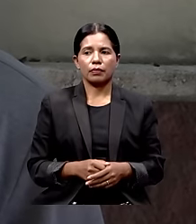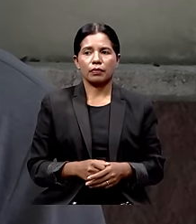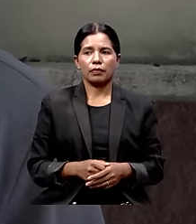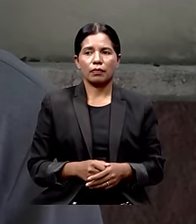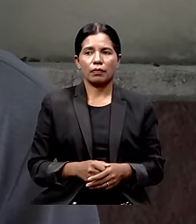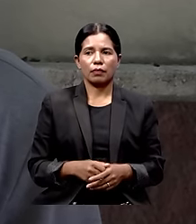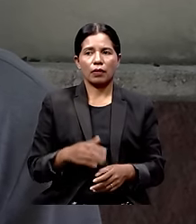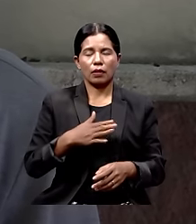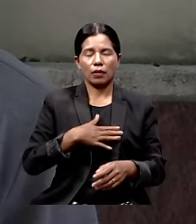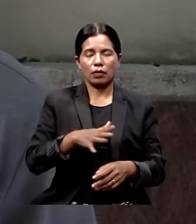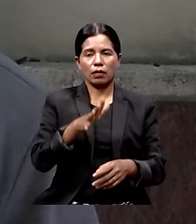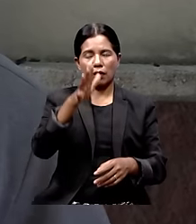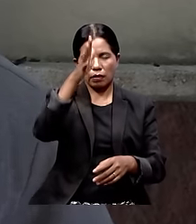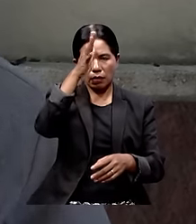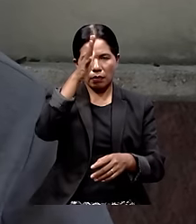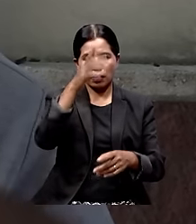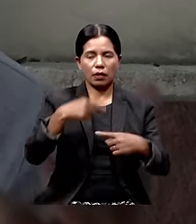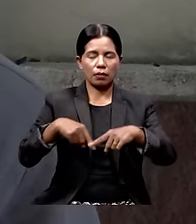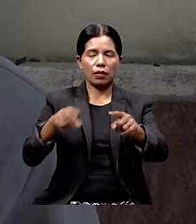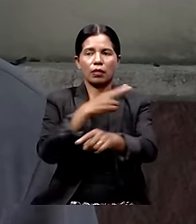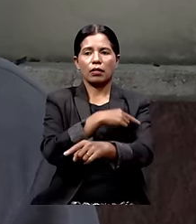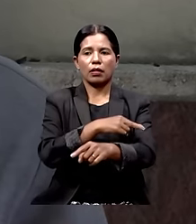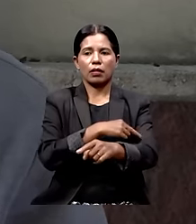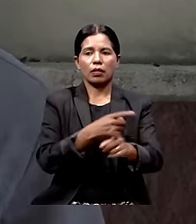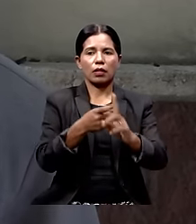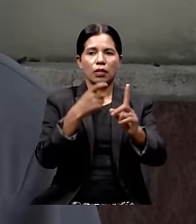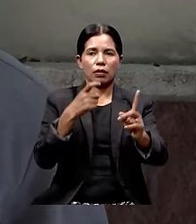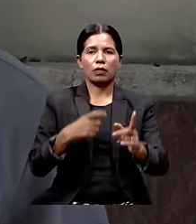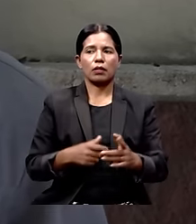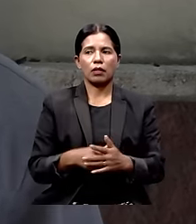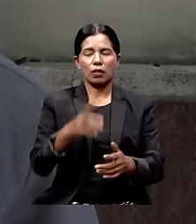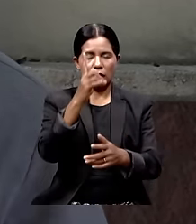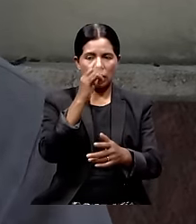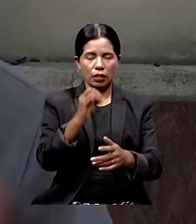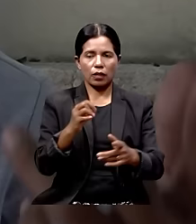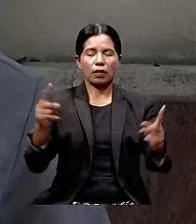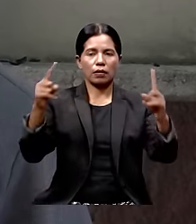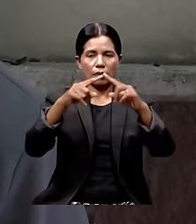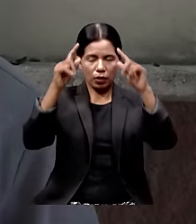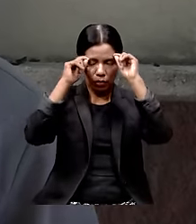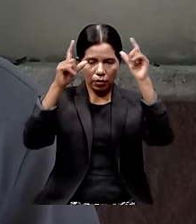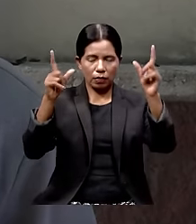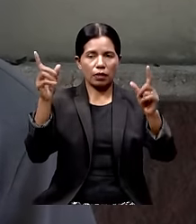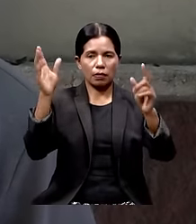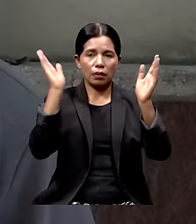A ne pai ba halo tratamento transferência usi dili ba Timor Leste ba